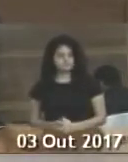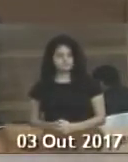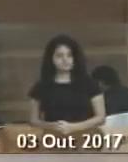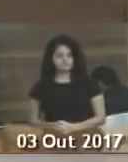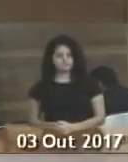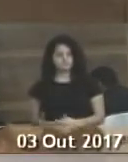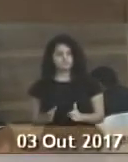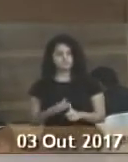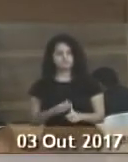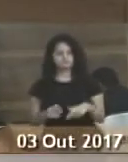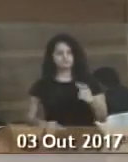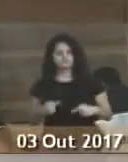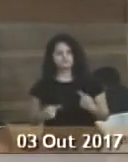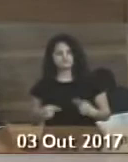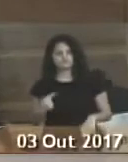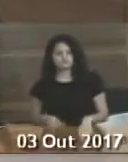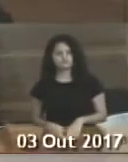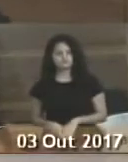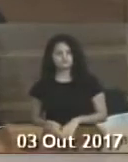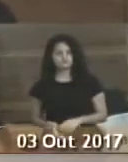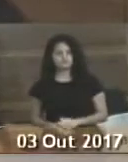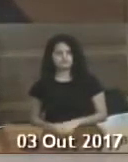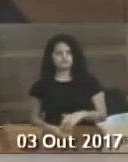em primeira discussão, pareceres de número